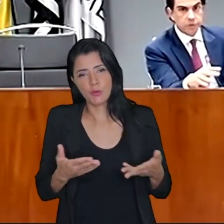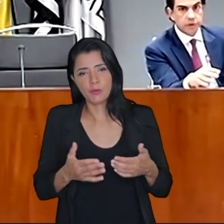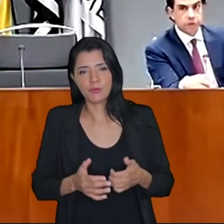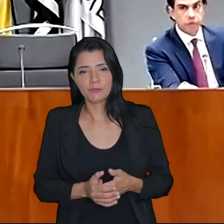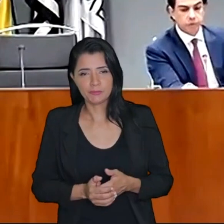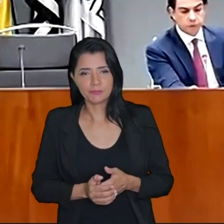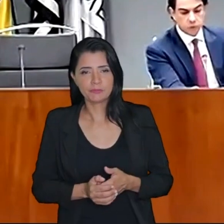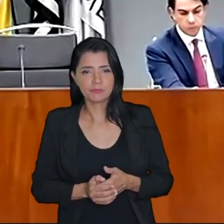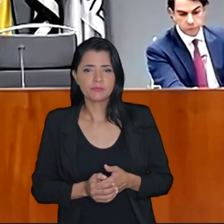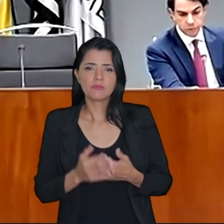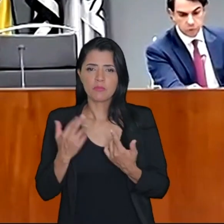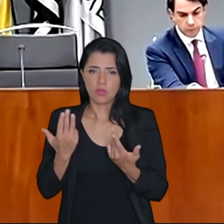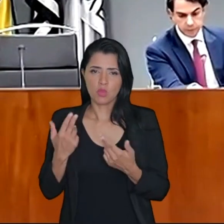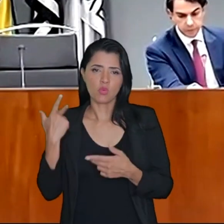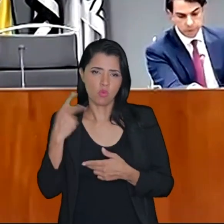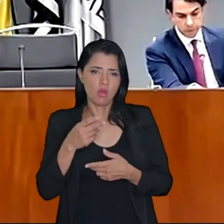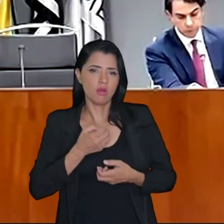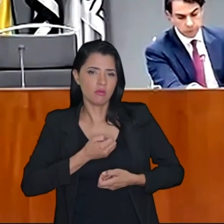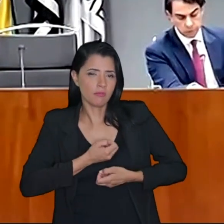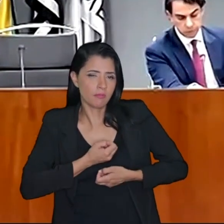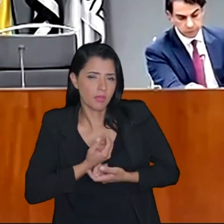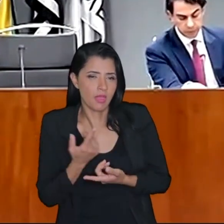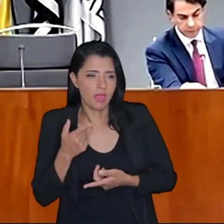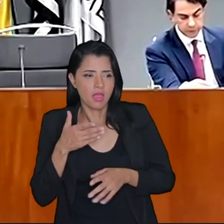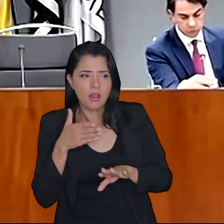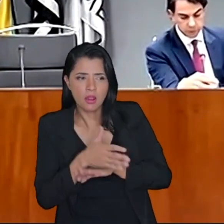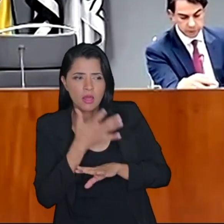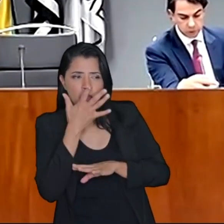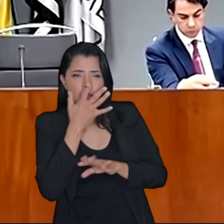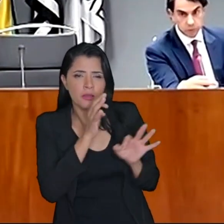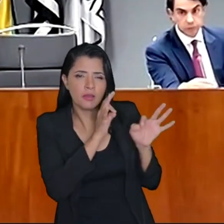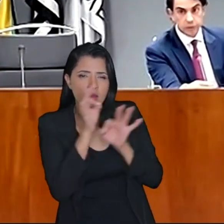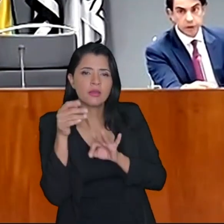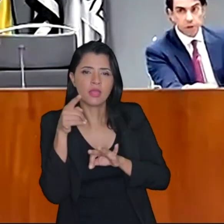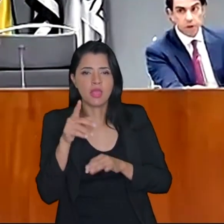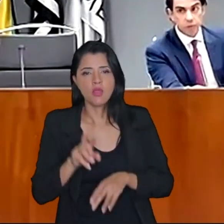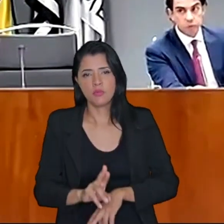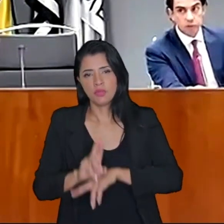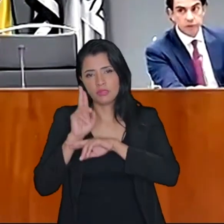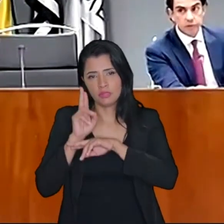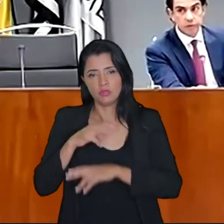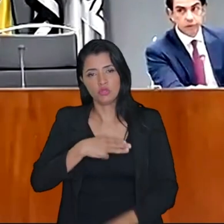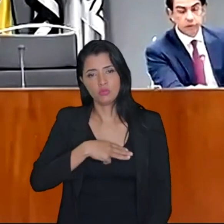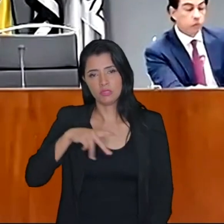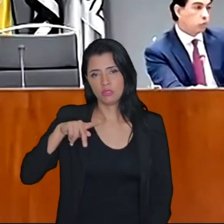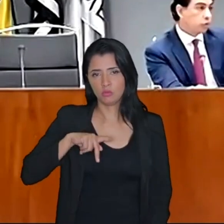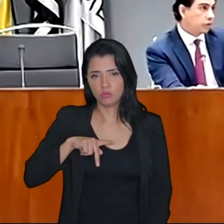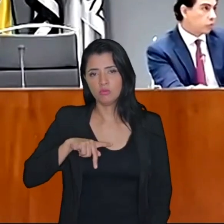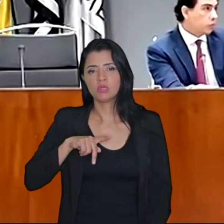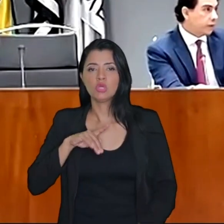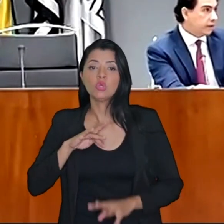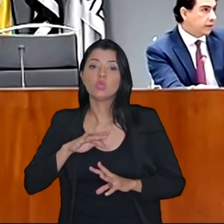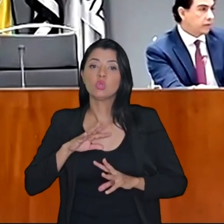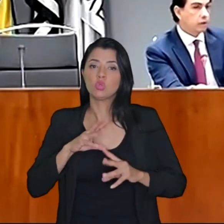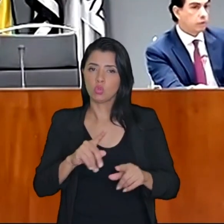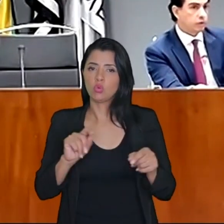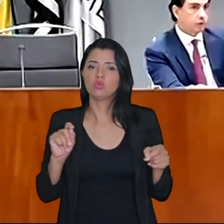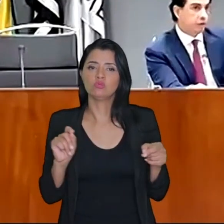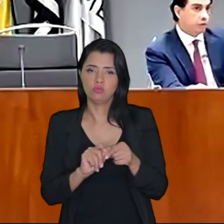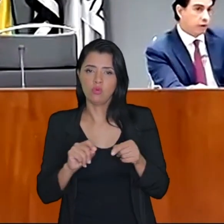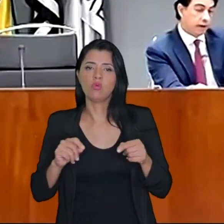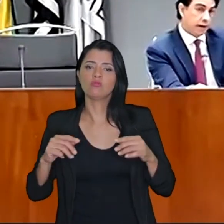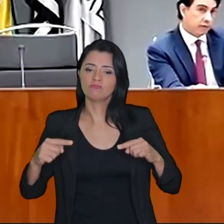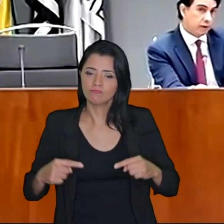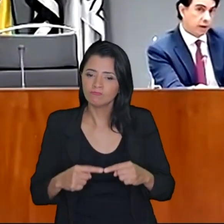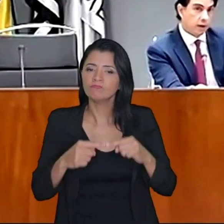No mesmo sentido, as colaborações que eu participei enquanto representante do Ministério Público Federal foram todas cumpridas. Eu acho